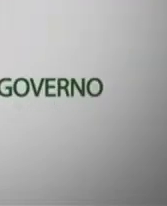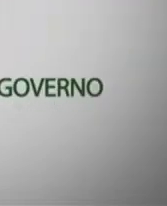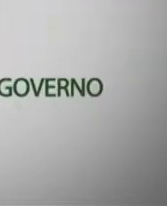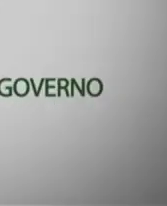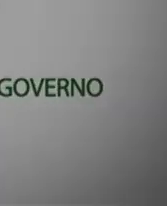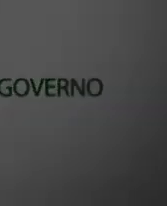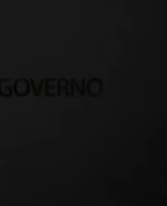Federal